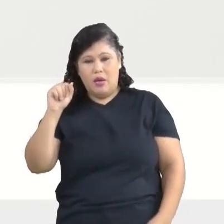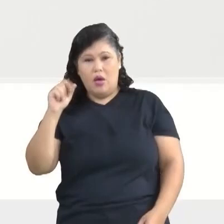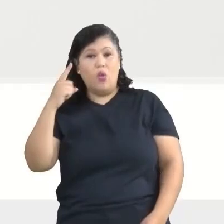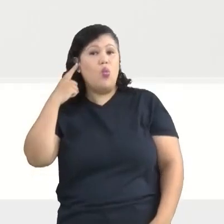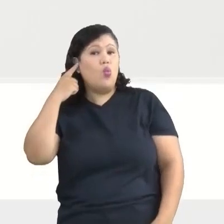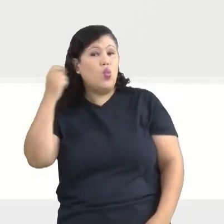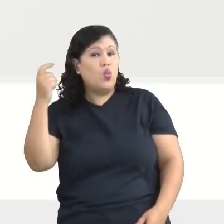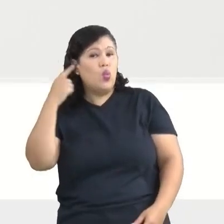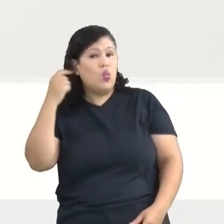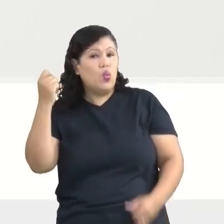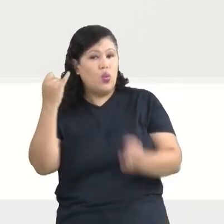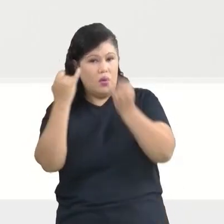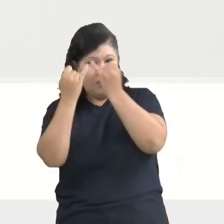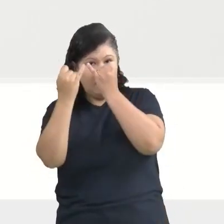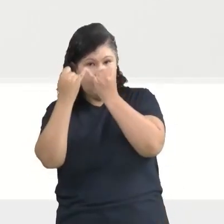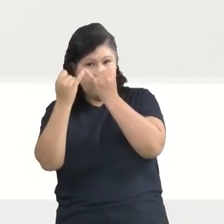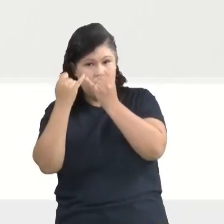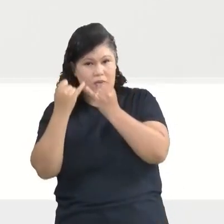Balança.